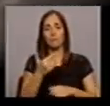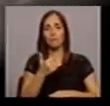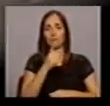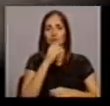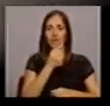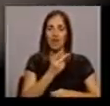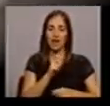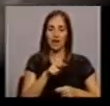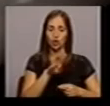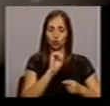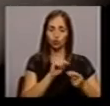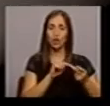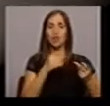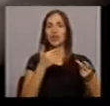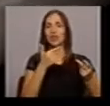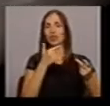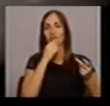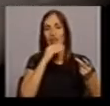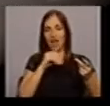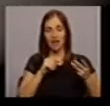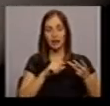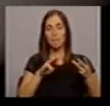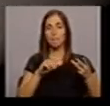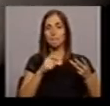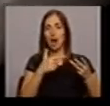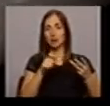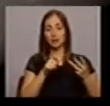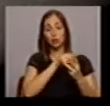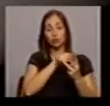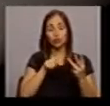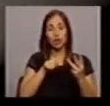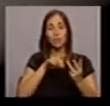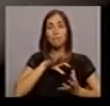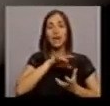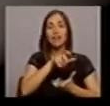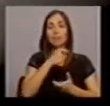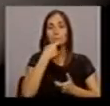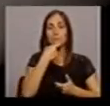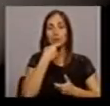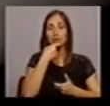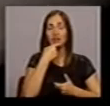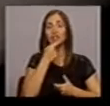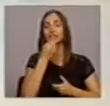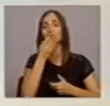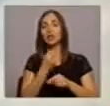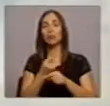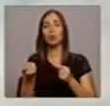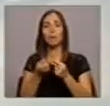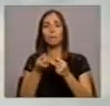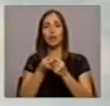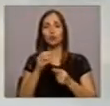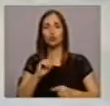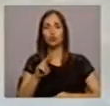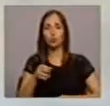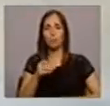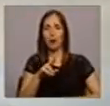planetas rochosos. E que explica também por que razão é que nós não temos superterras aqui próximo, porque Júpiter limpou grande parte dos